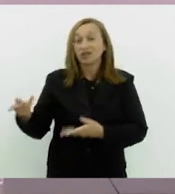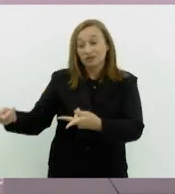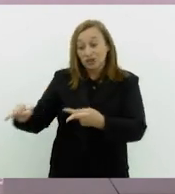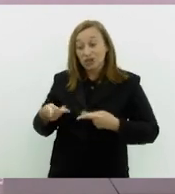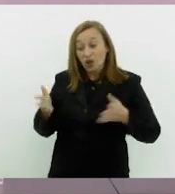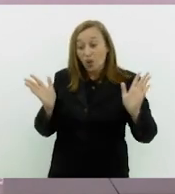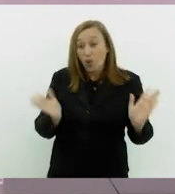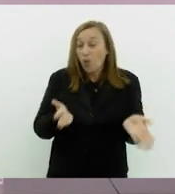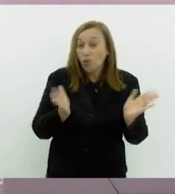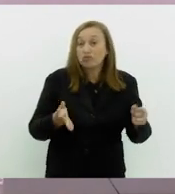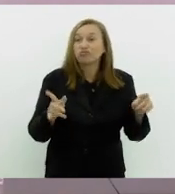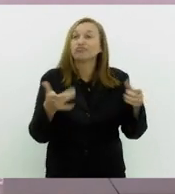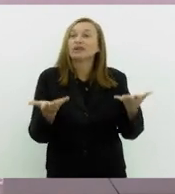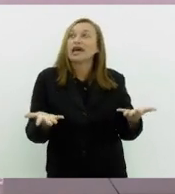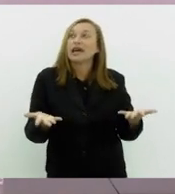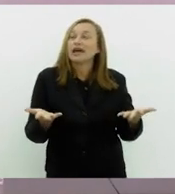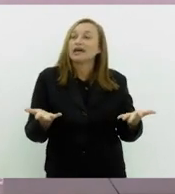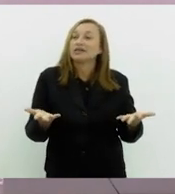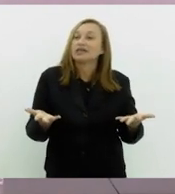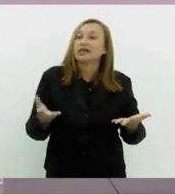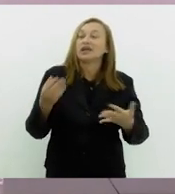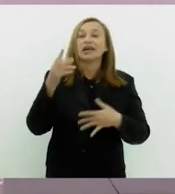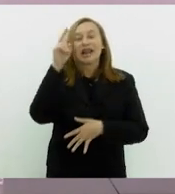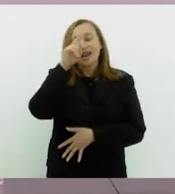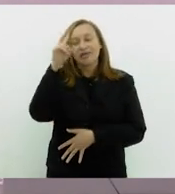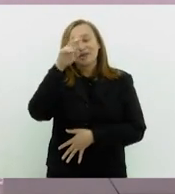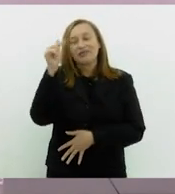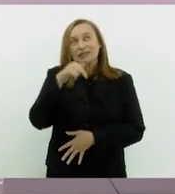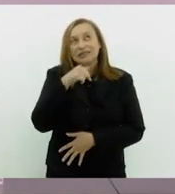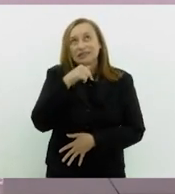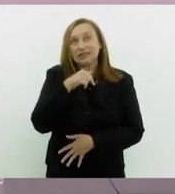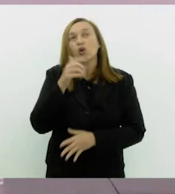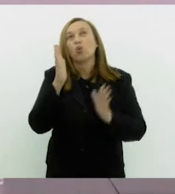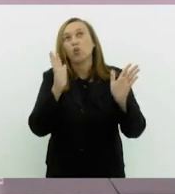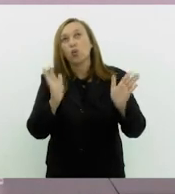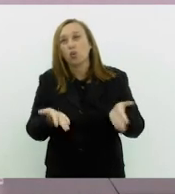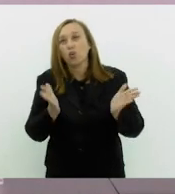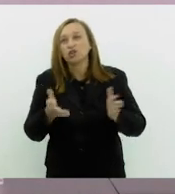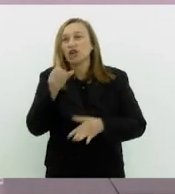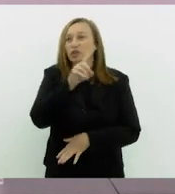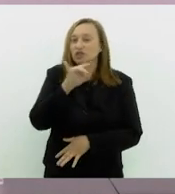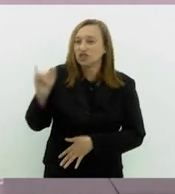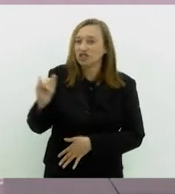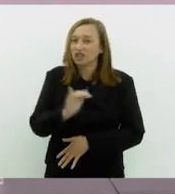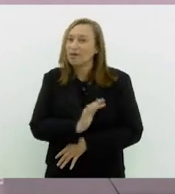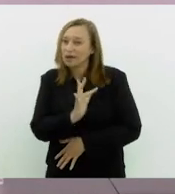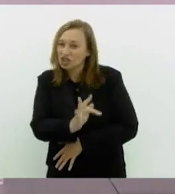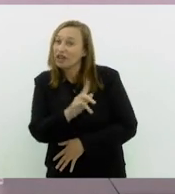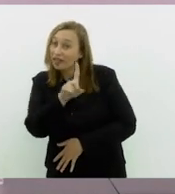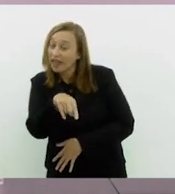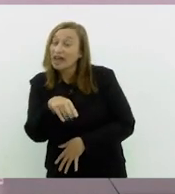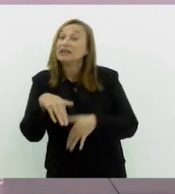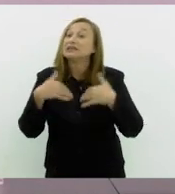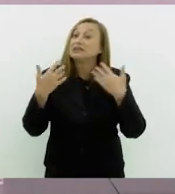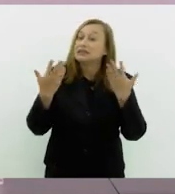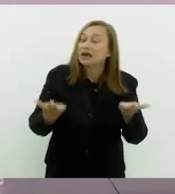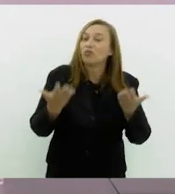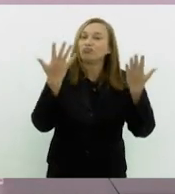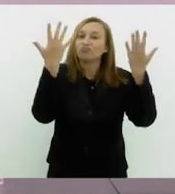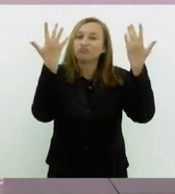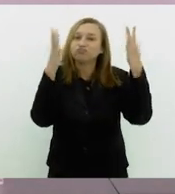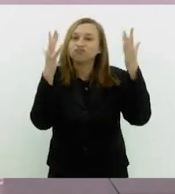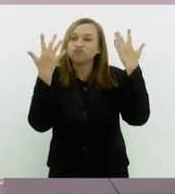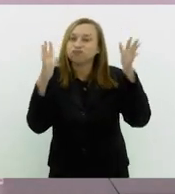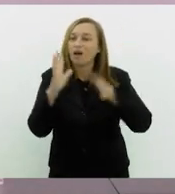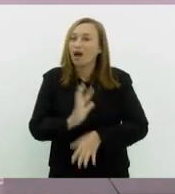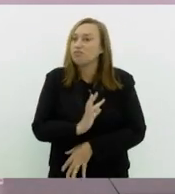hoje. Inclusive, me lembrava aqui que hoje é o dia da Baixada, né? Então, celebrar a